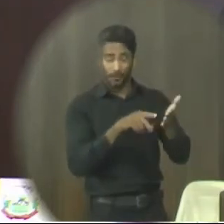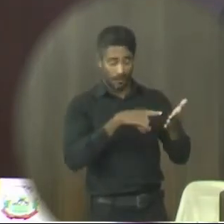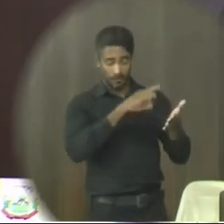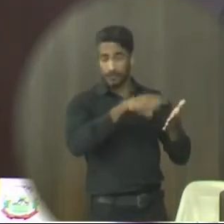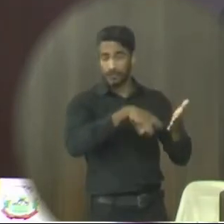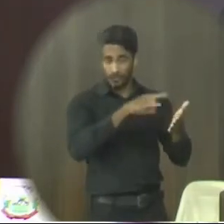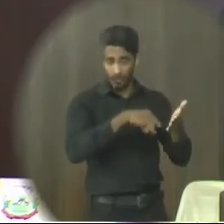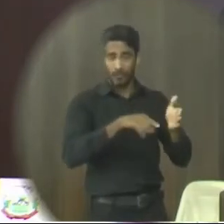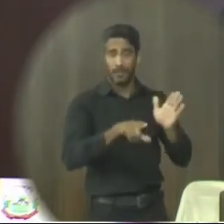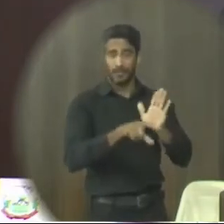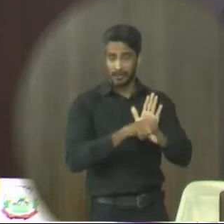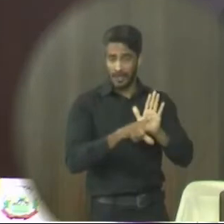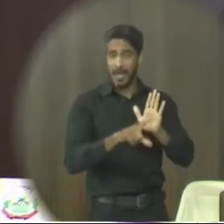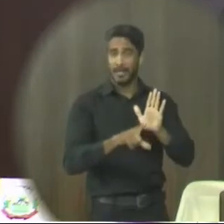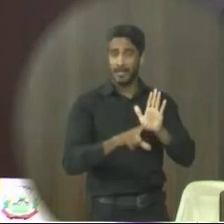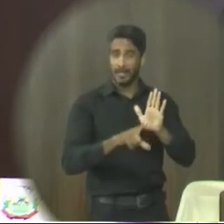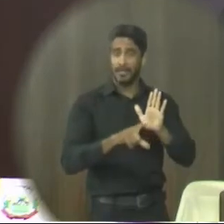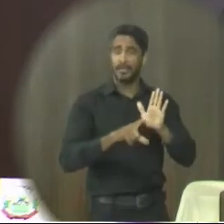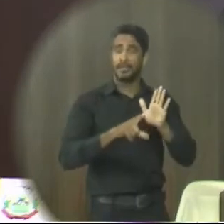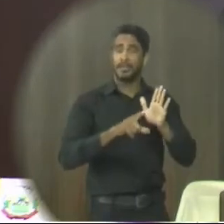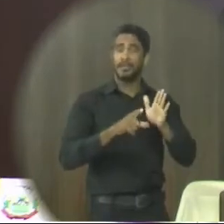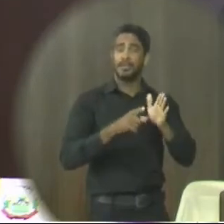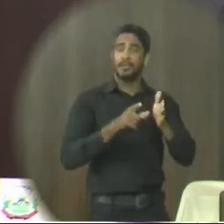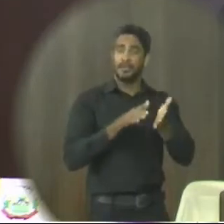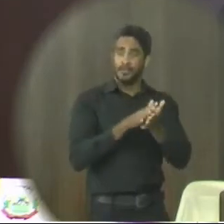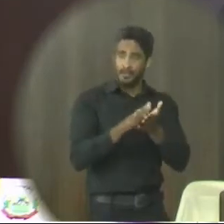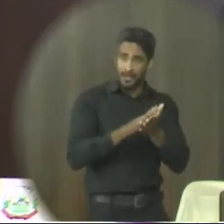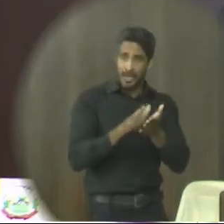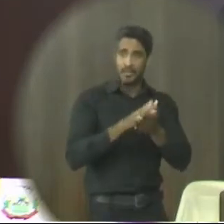a lei de diretriz orçamentária.